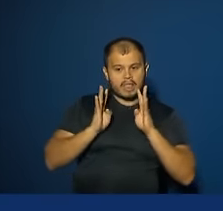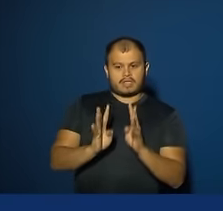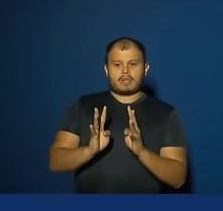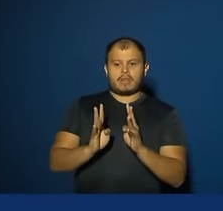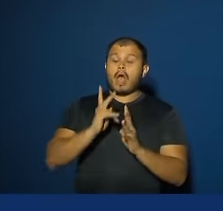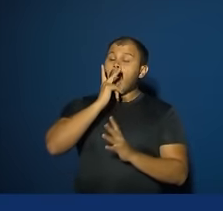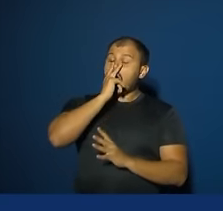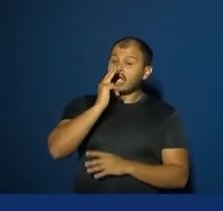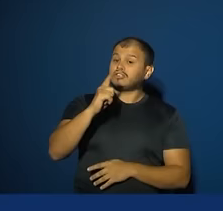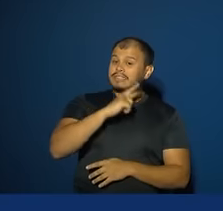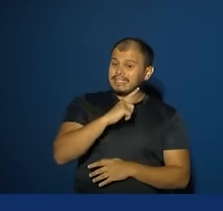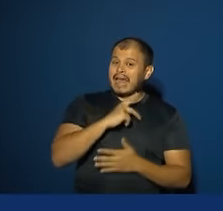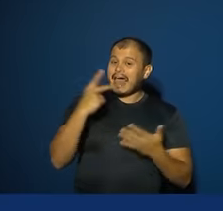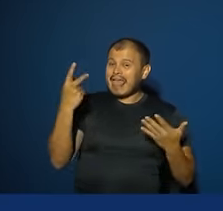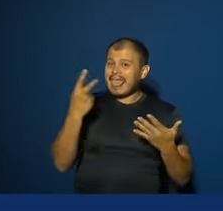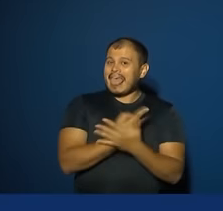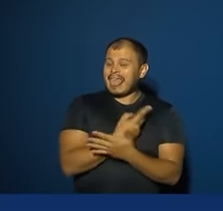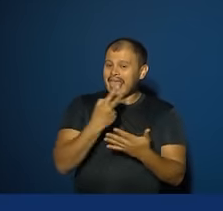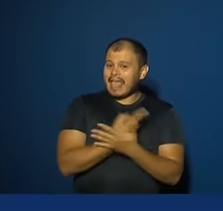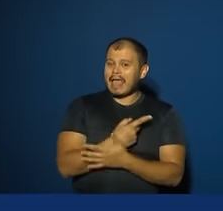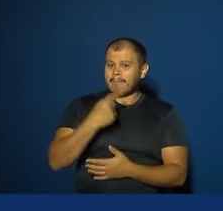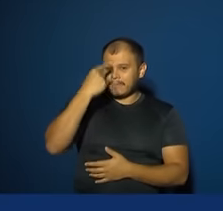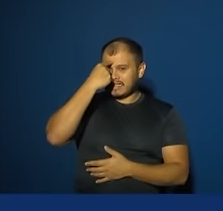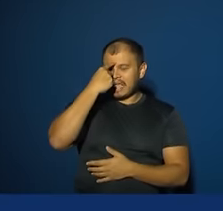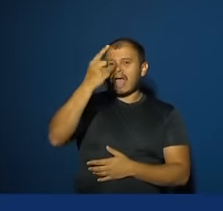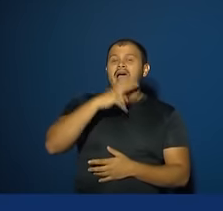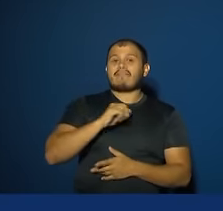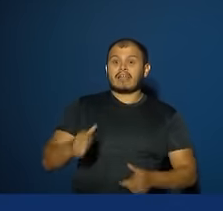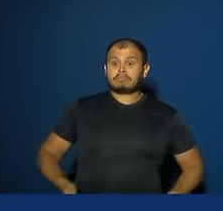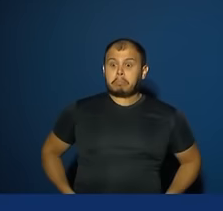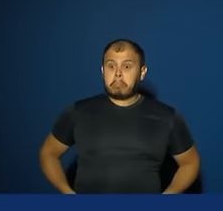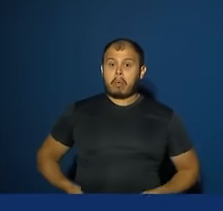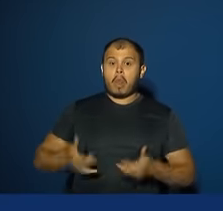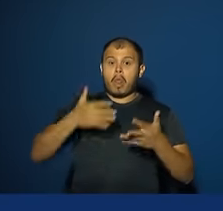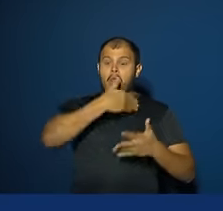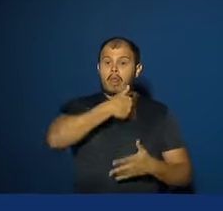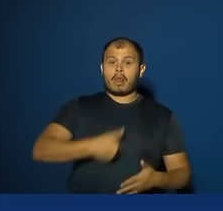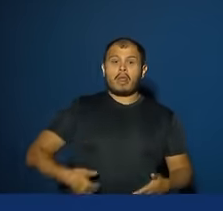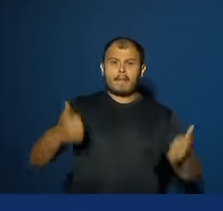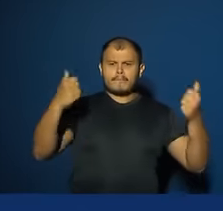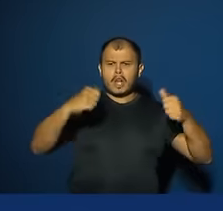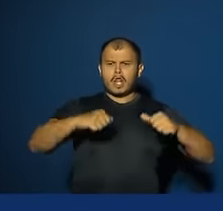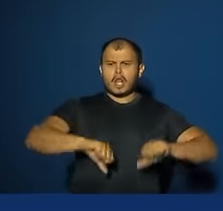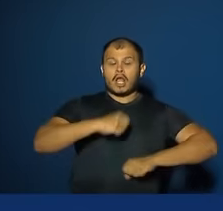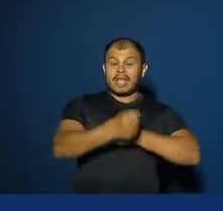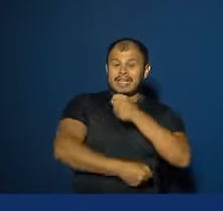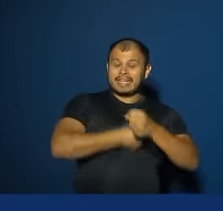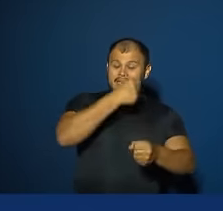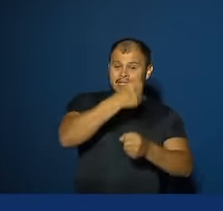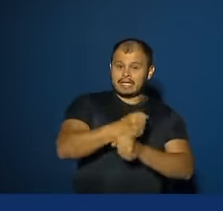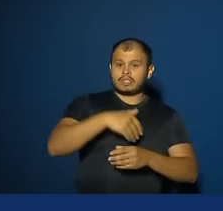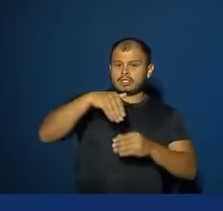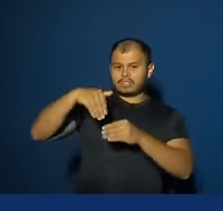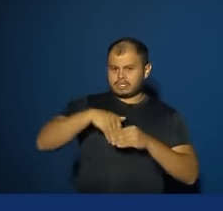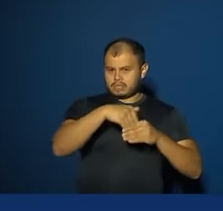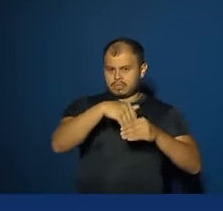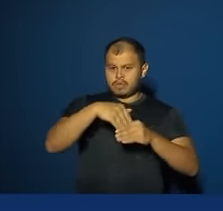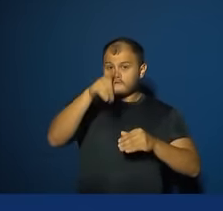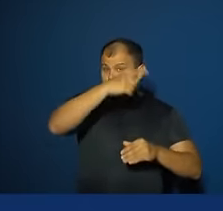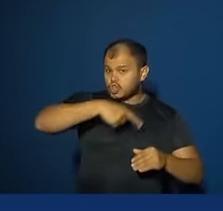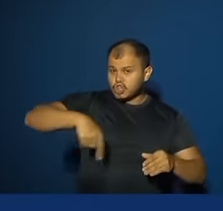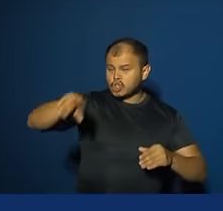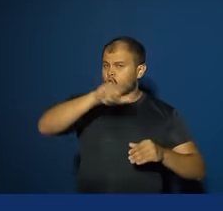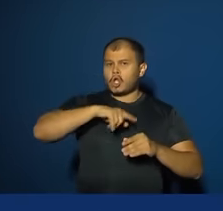errado Eh essa tese de que puxa o gasto público sempre sob em ano de eleição é uma coisa que nós sociedade não